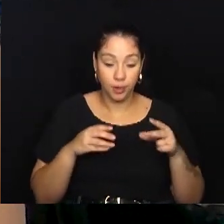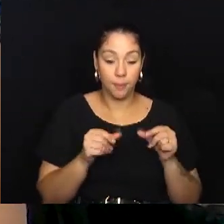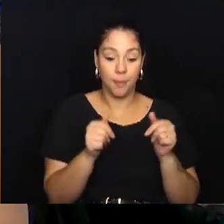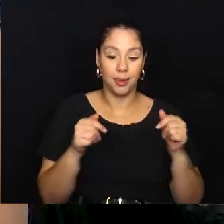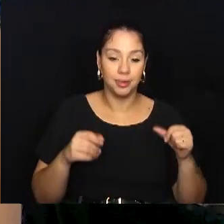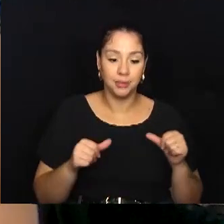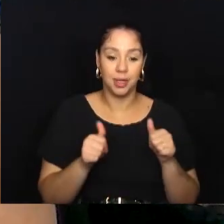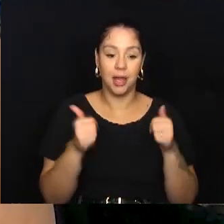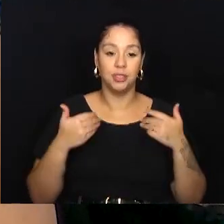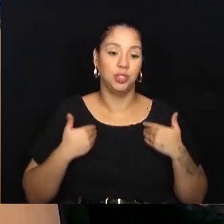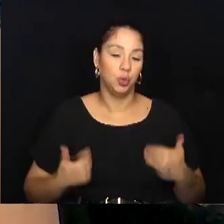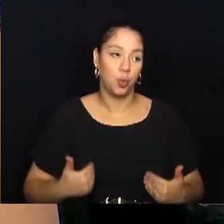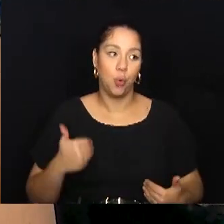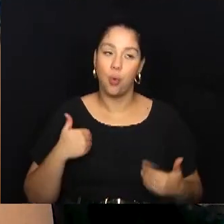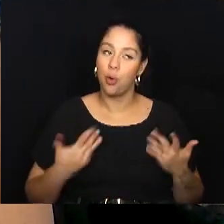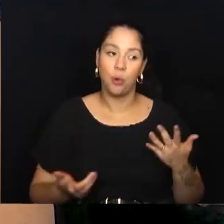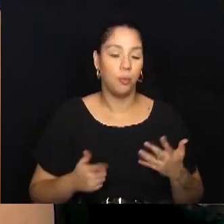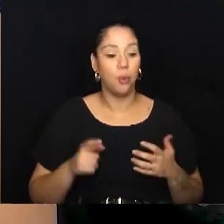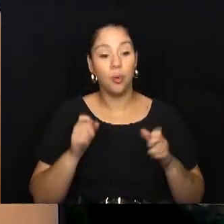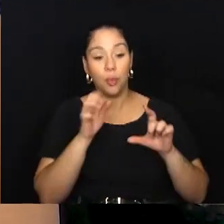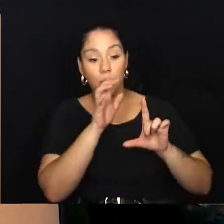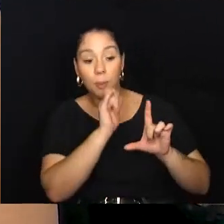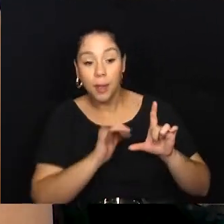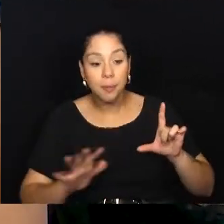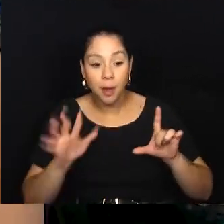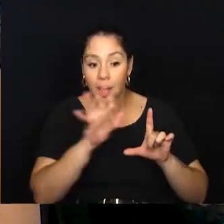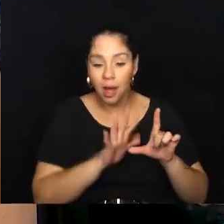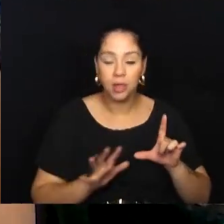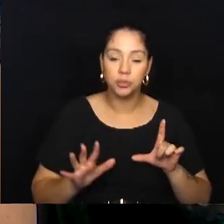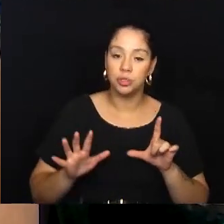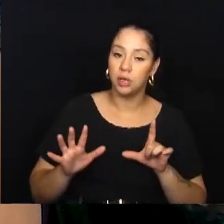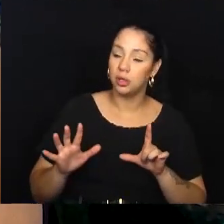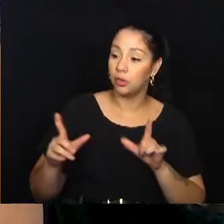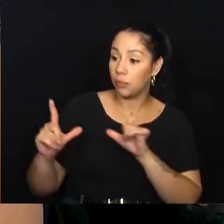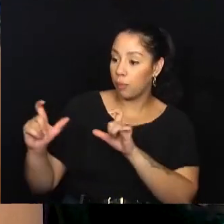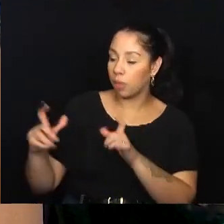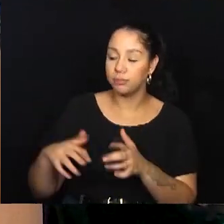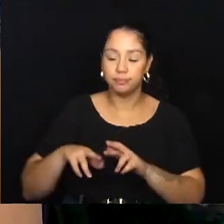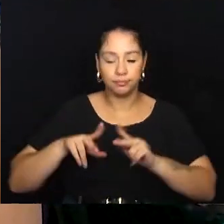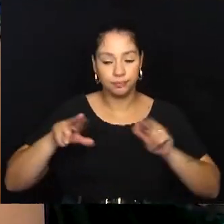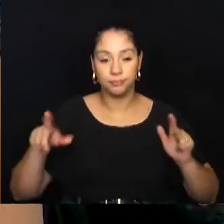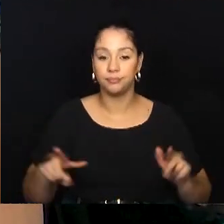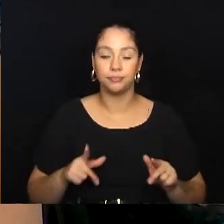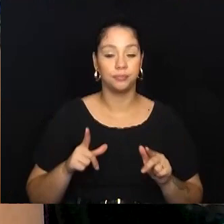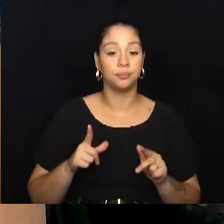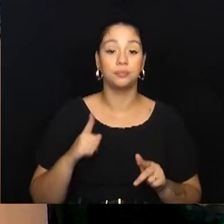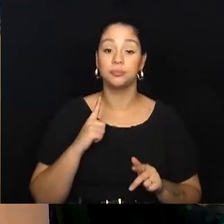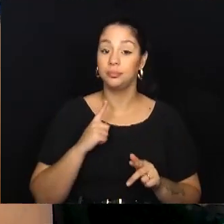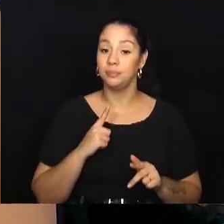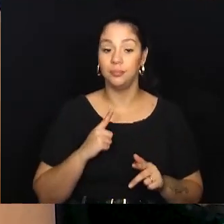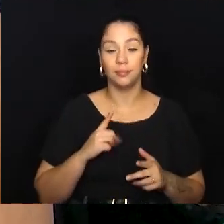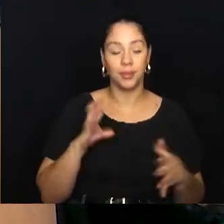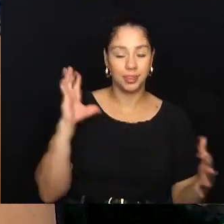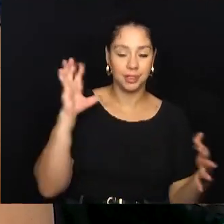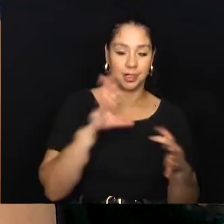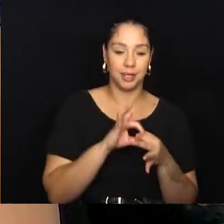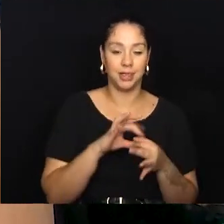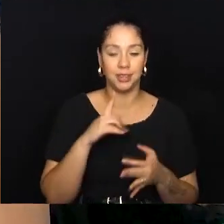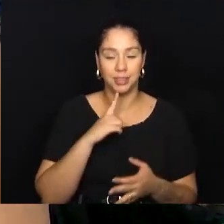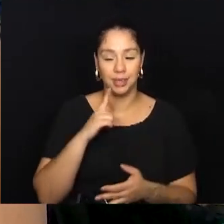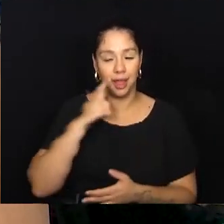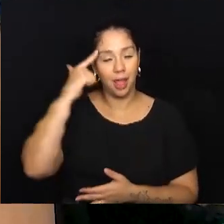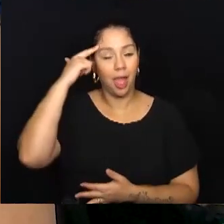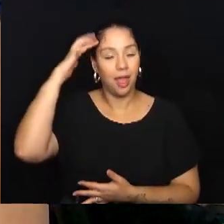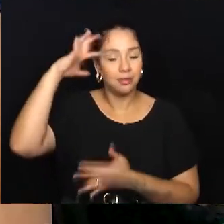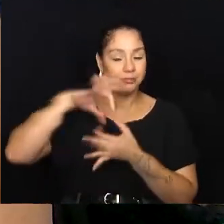uma massagem no corpo, uma imagem, uma música, para que eles possam entrar nesse mundo e realmente